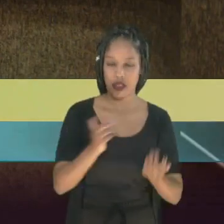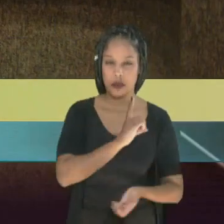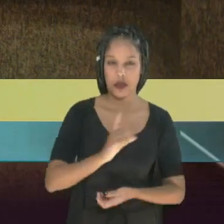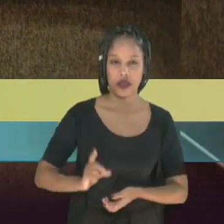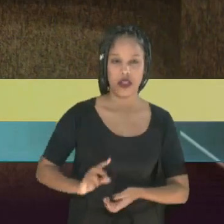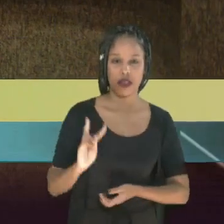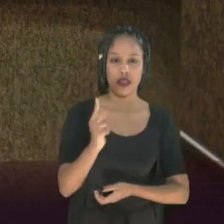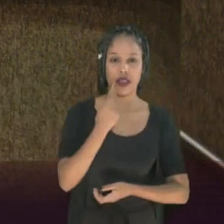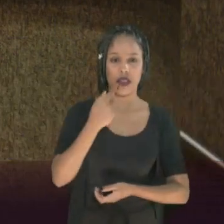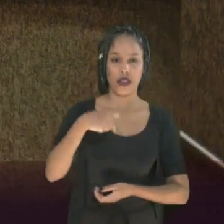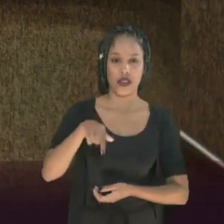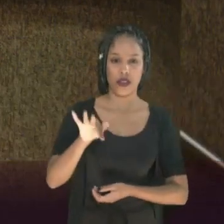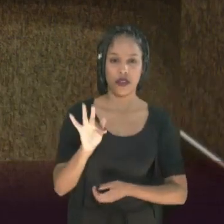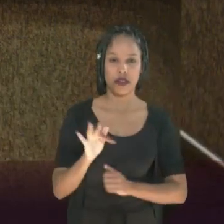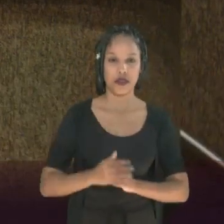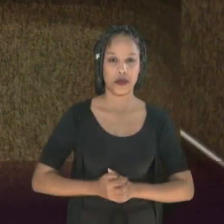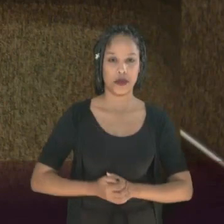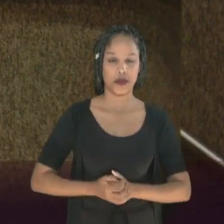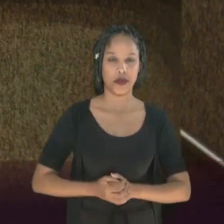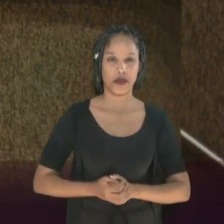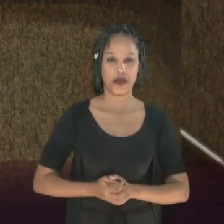Filho.